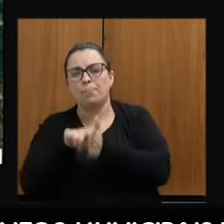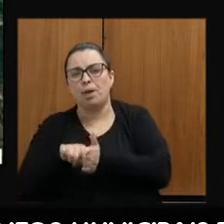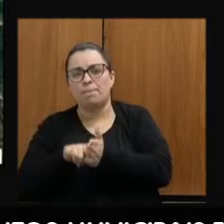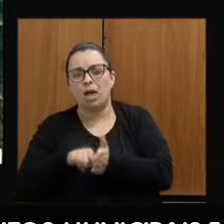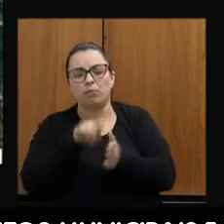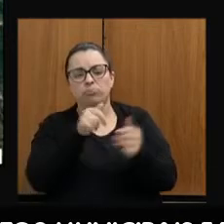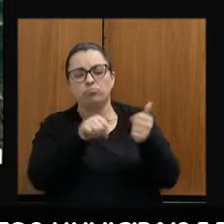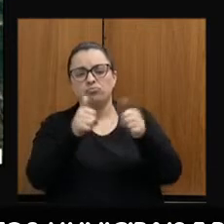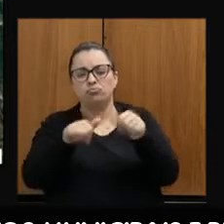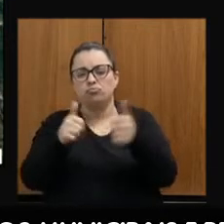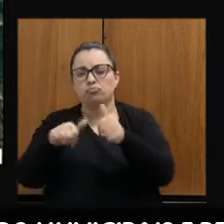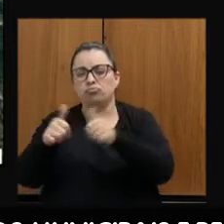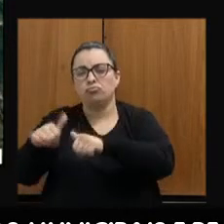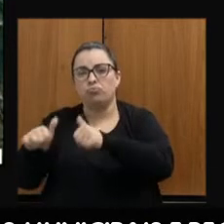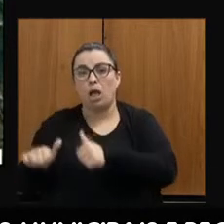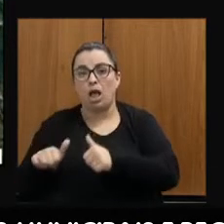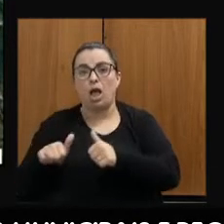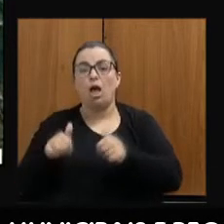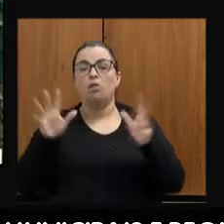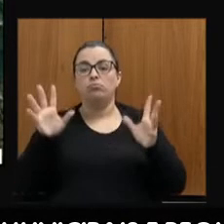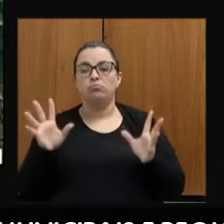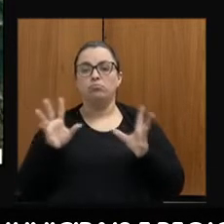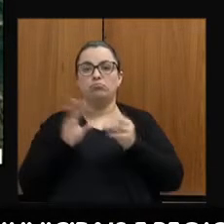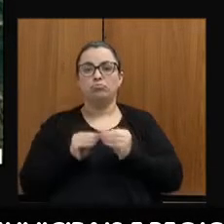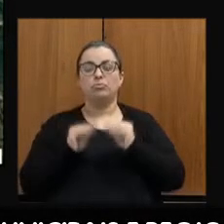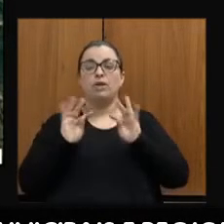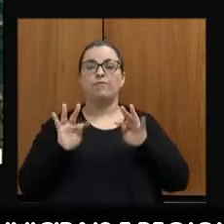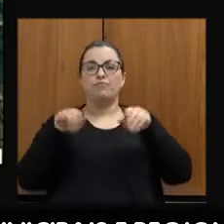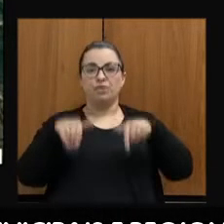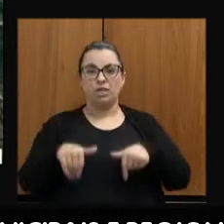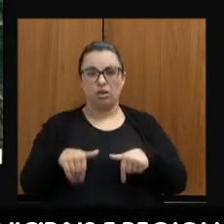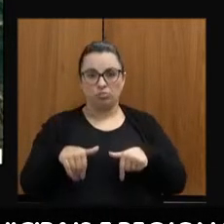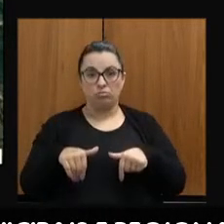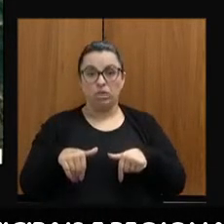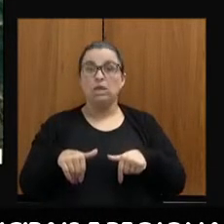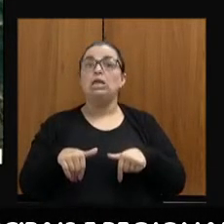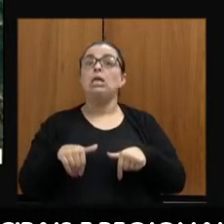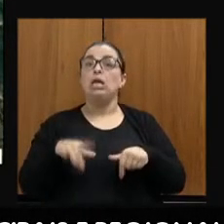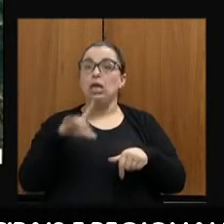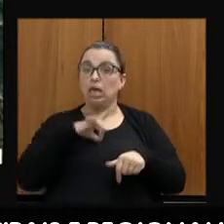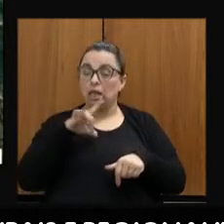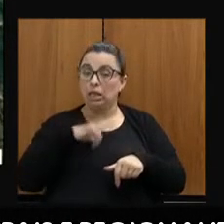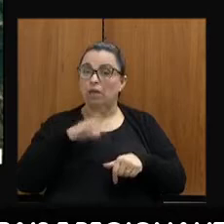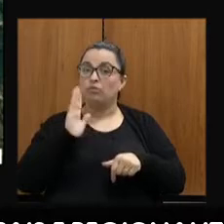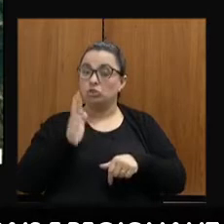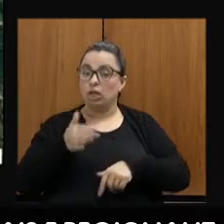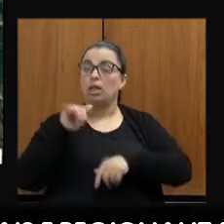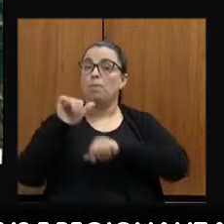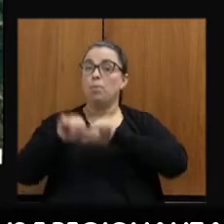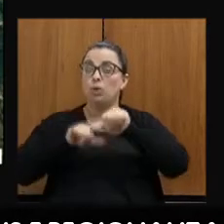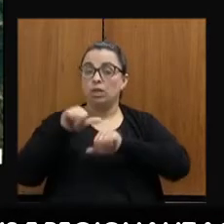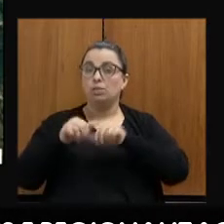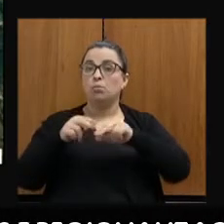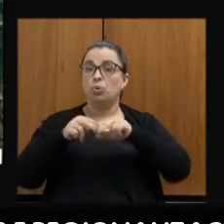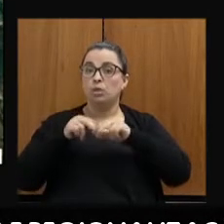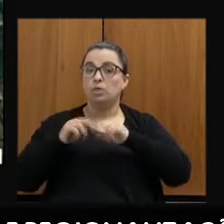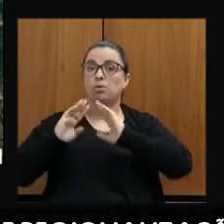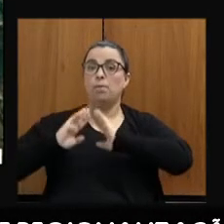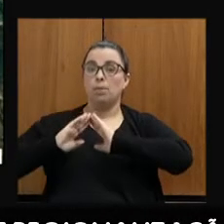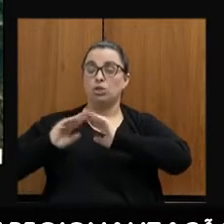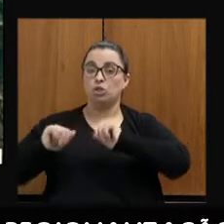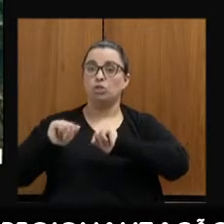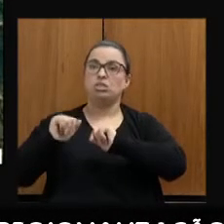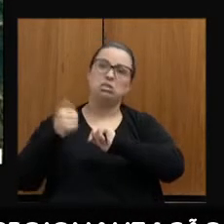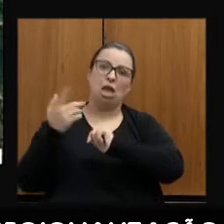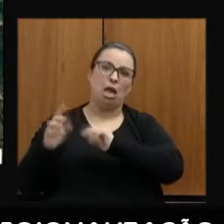final é que foi discutido e foi inclusive alterado a pedido de entidades ambientais ao longo dos